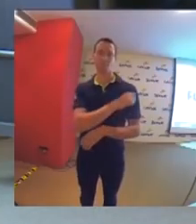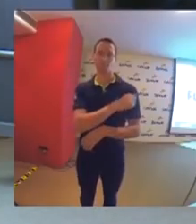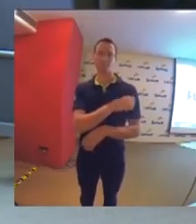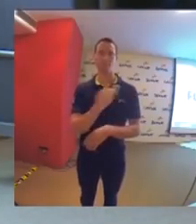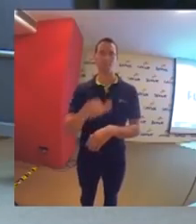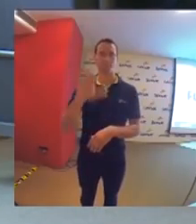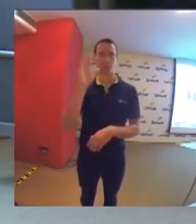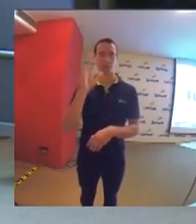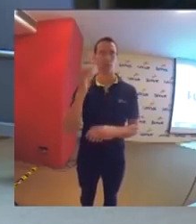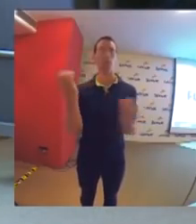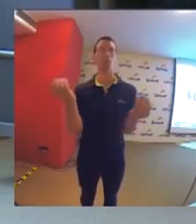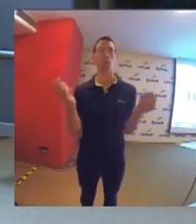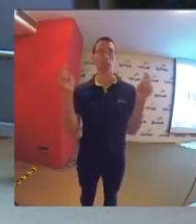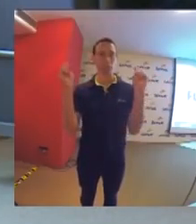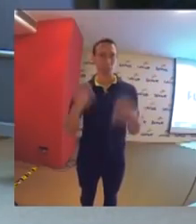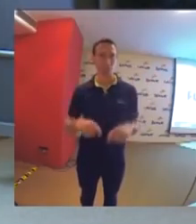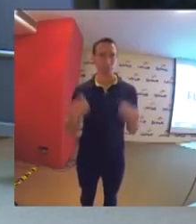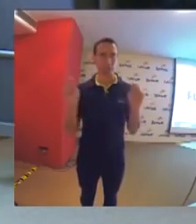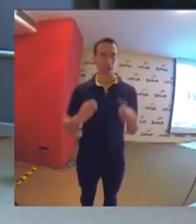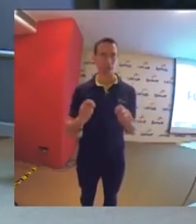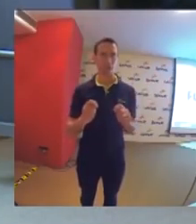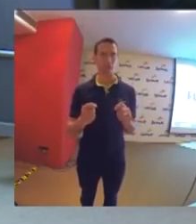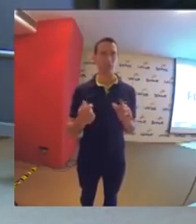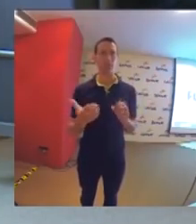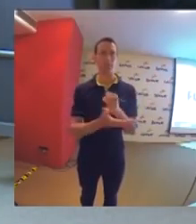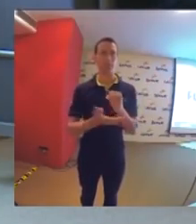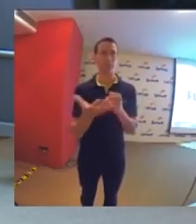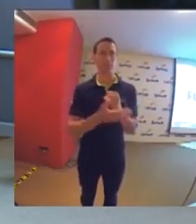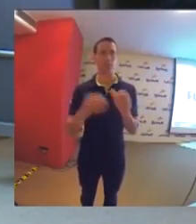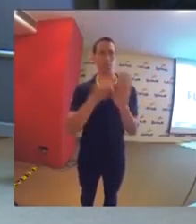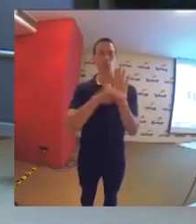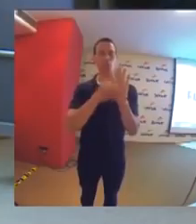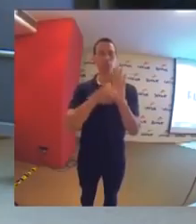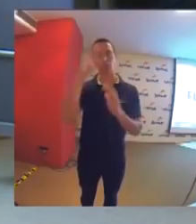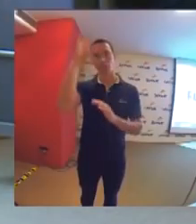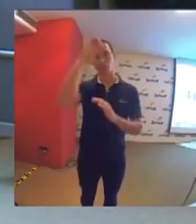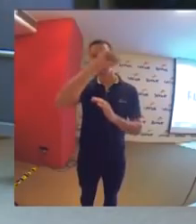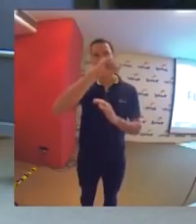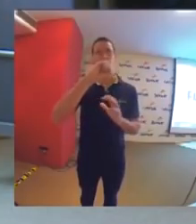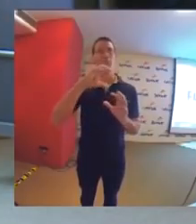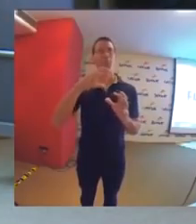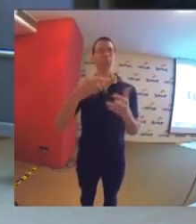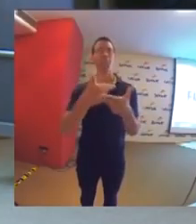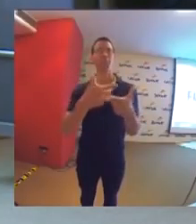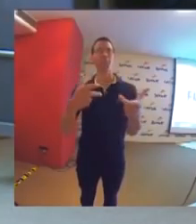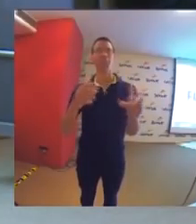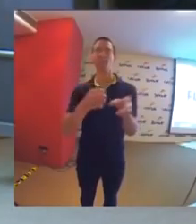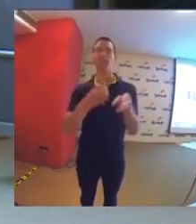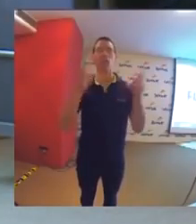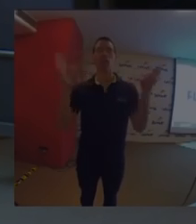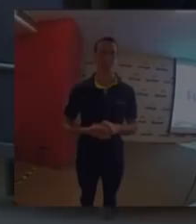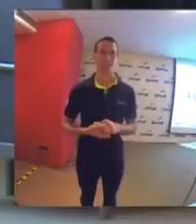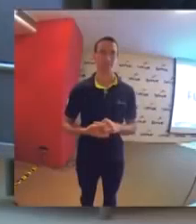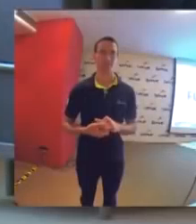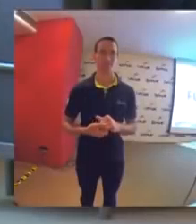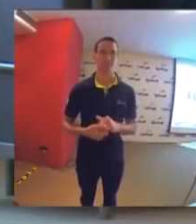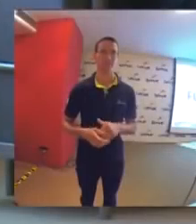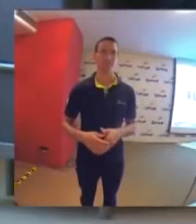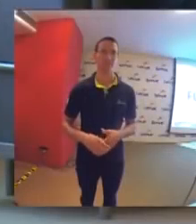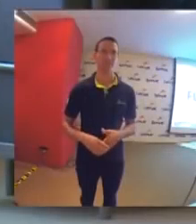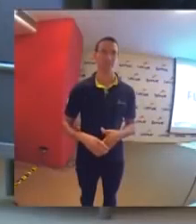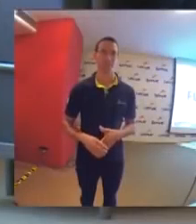essa essência da metodologia para uma aprendizagem num universo tão grande? Com a